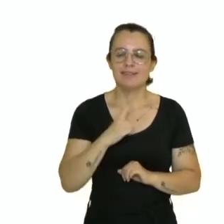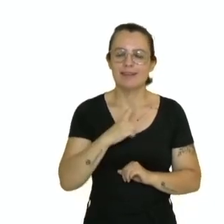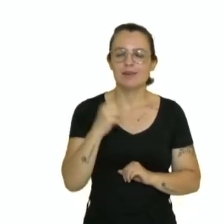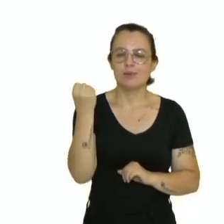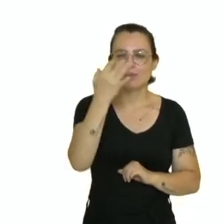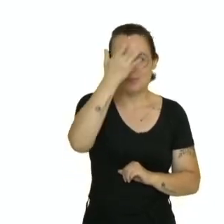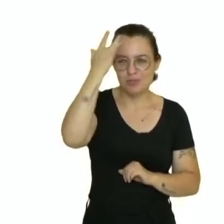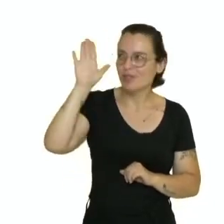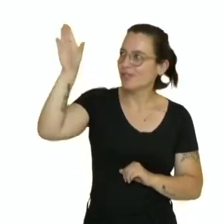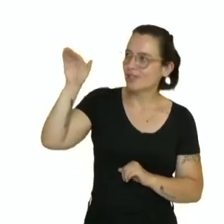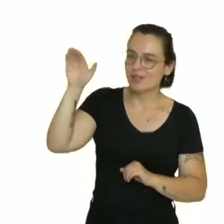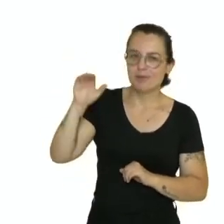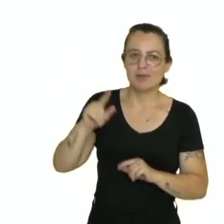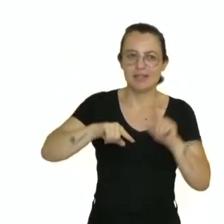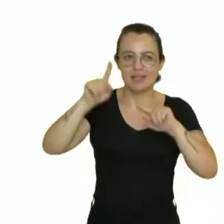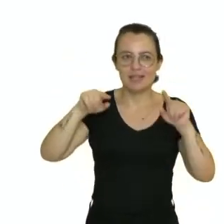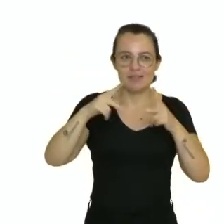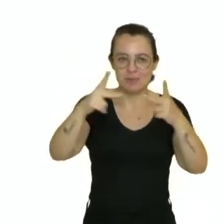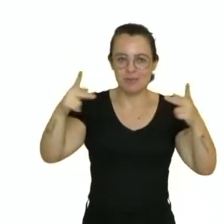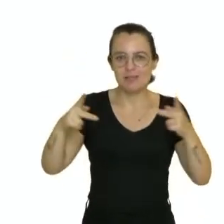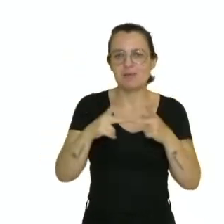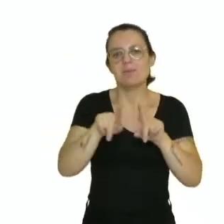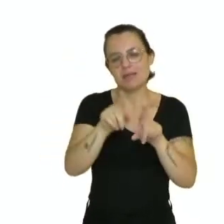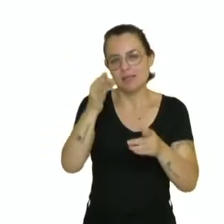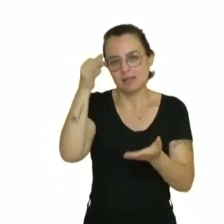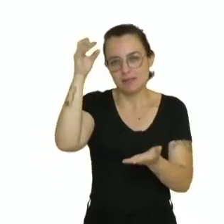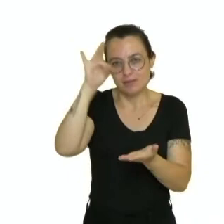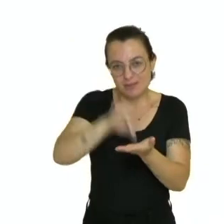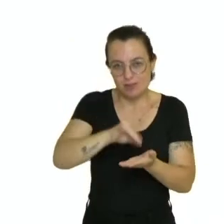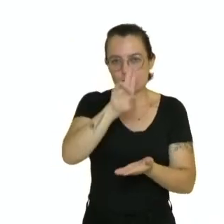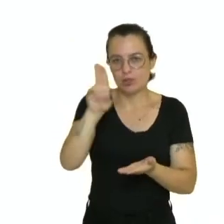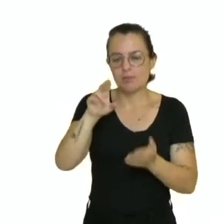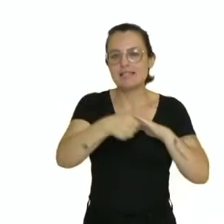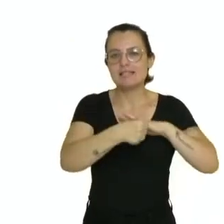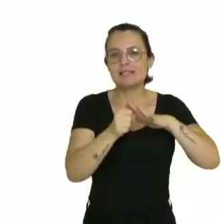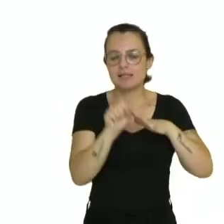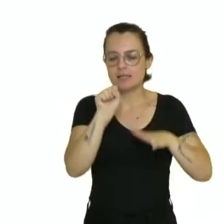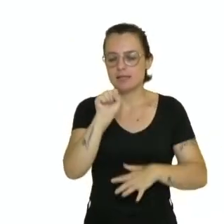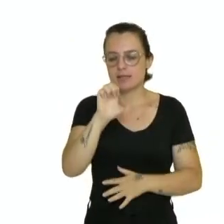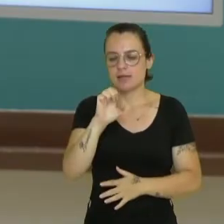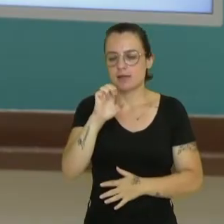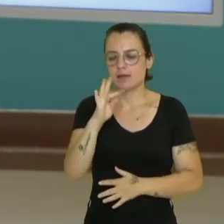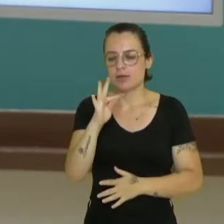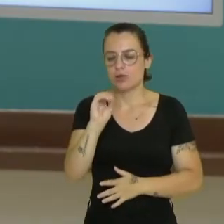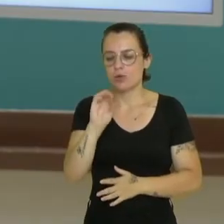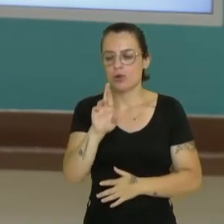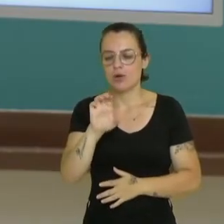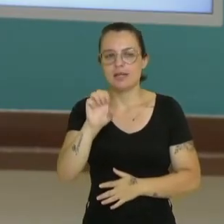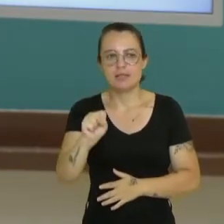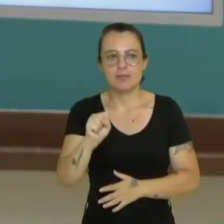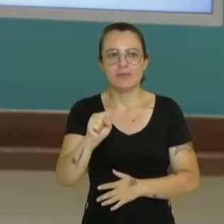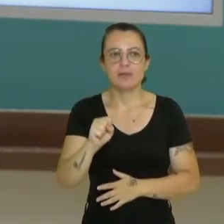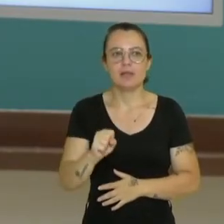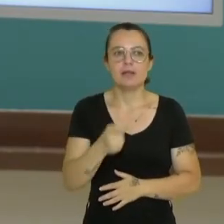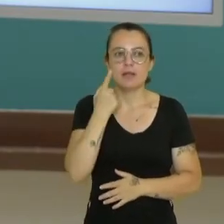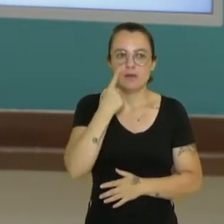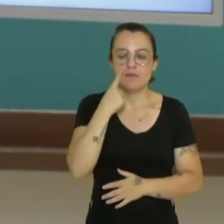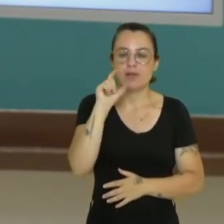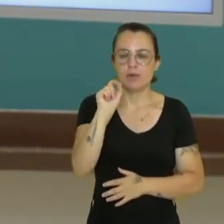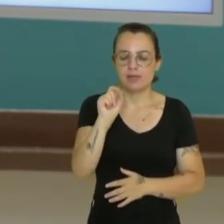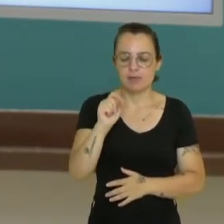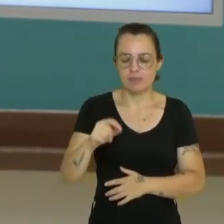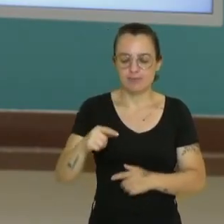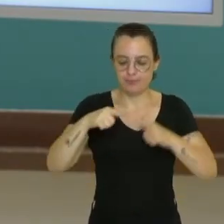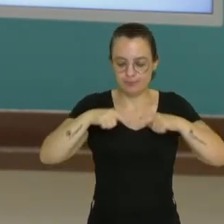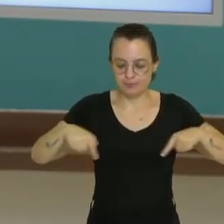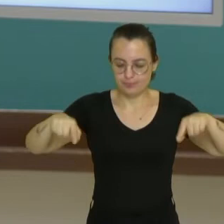né? Que o nome correto dele é setores, aonde a gente vai ver, ó, que aqui esta parte aqui, que é 50% do bolo